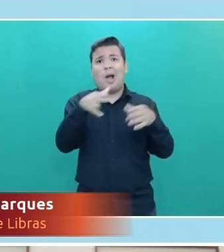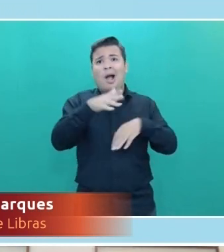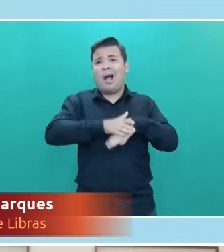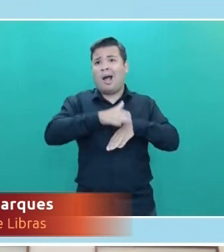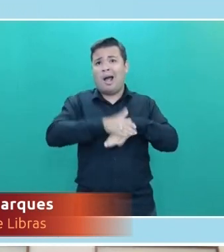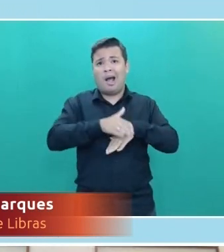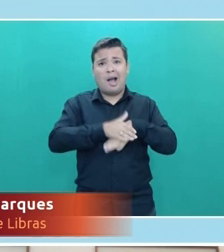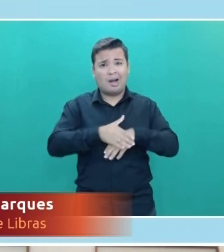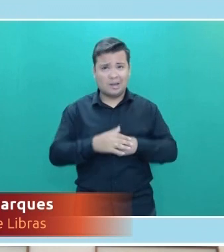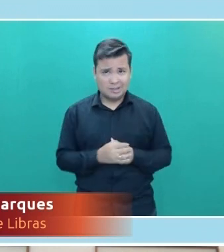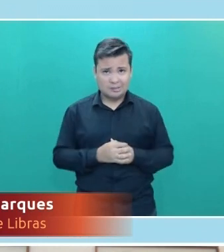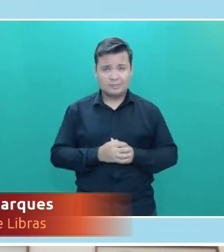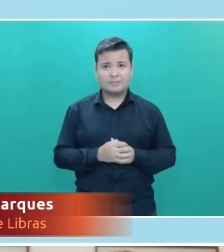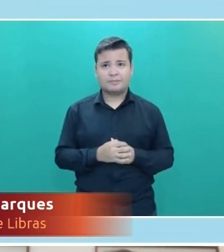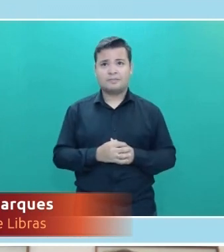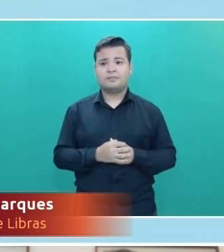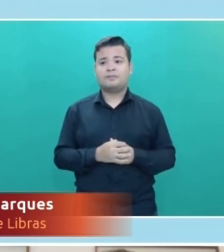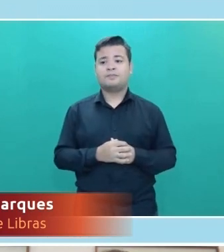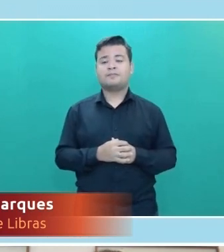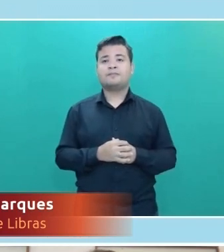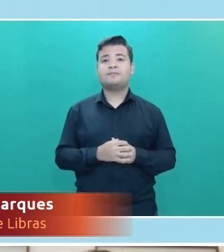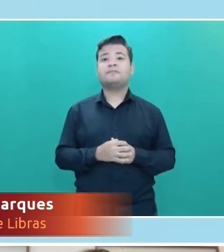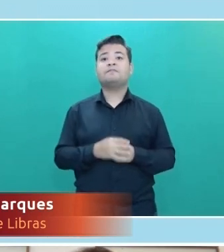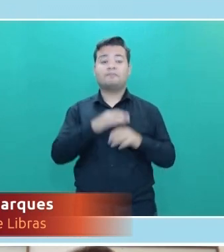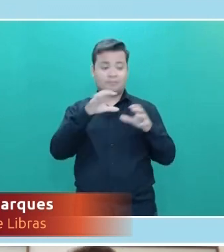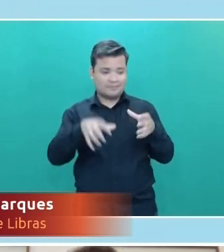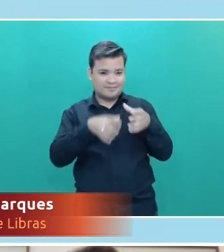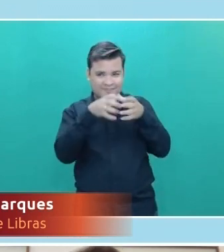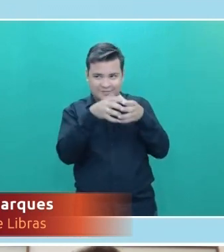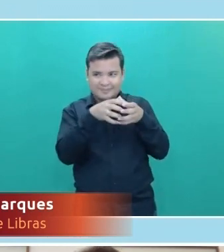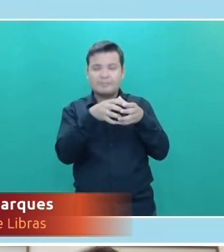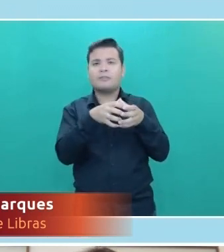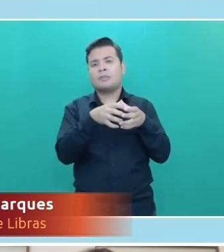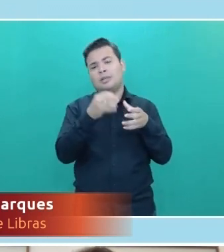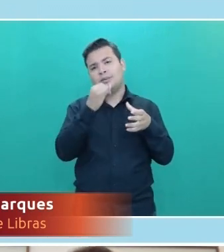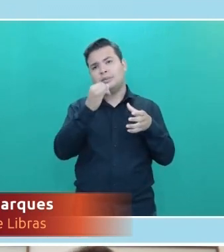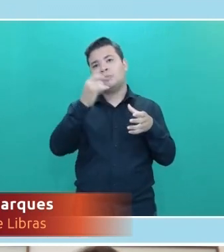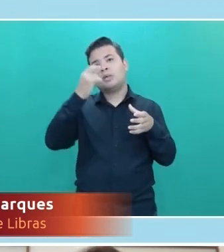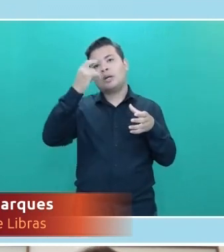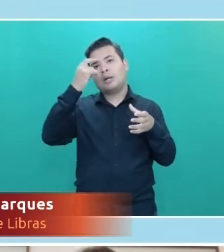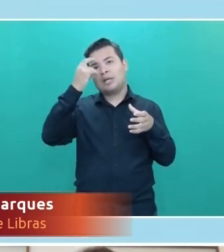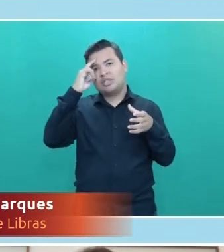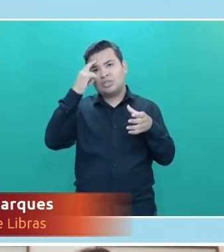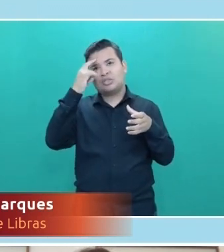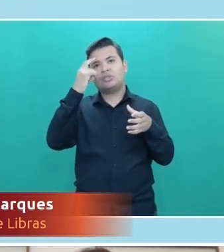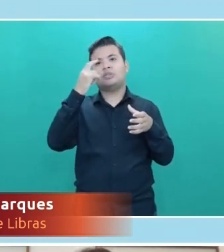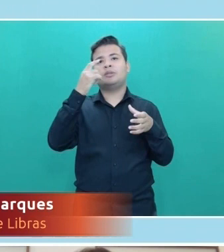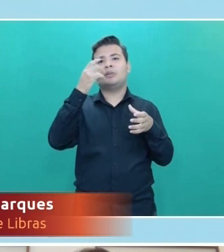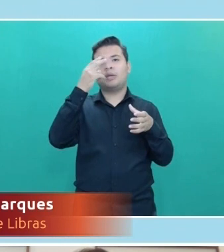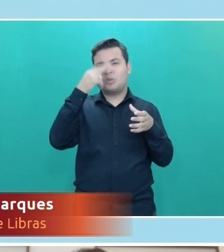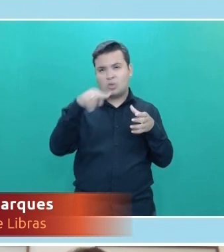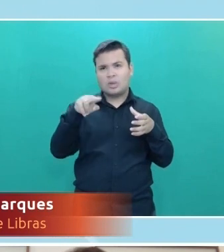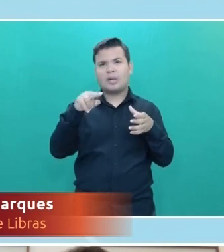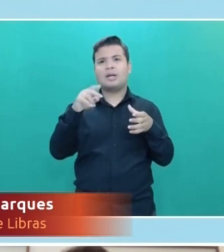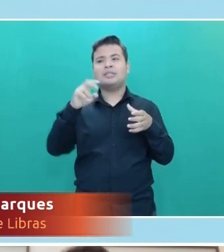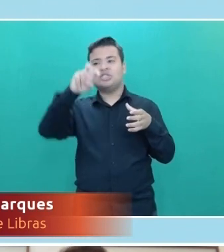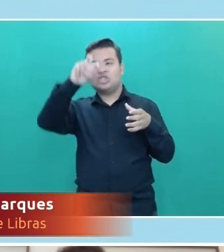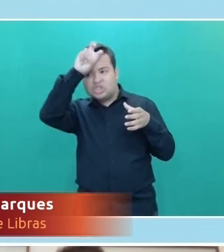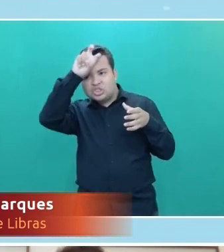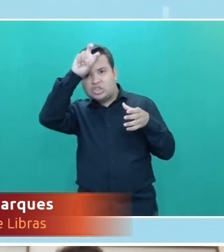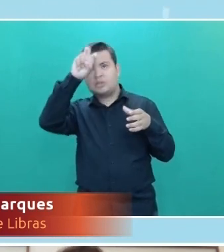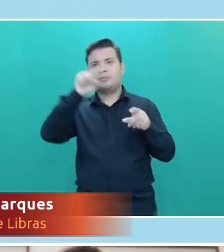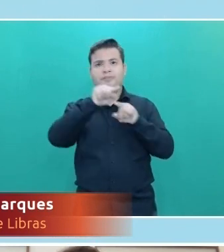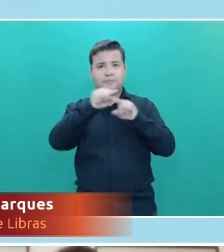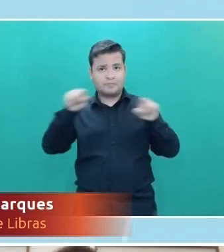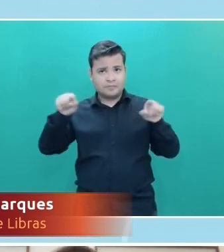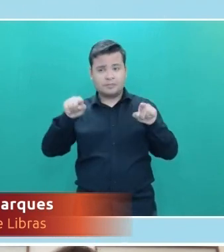nessa escala de potências médias, Índia, Indonésia, Egito estão muito à frente do Brasil em termos de